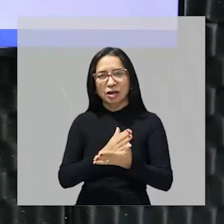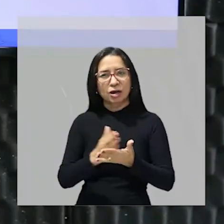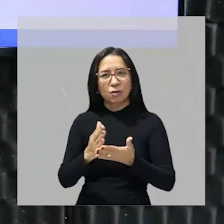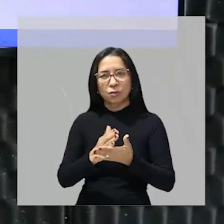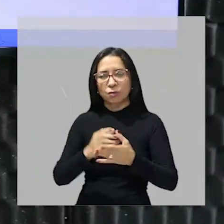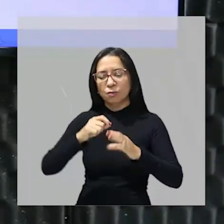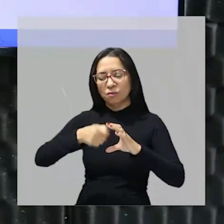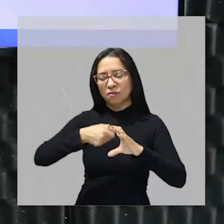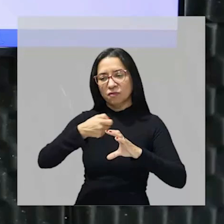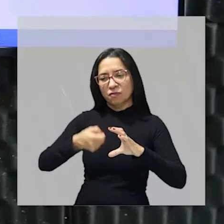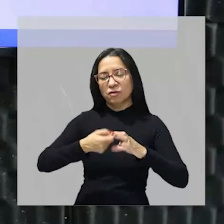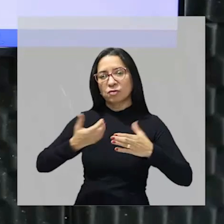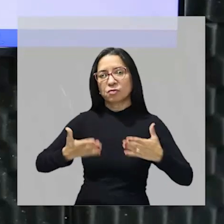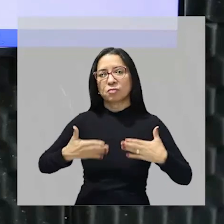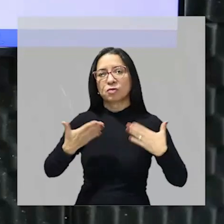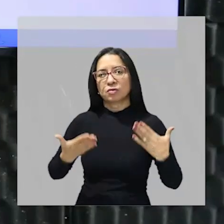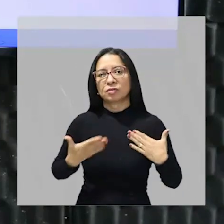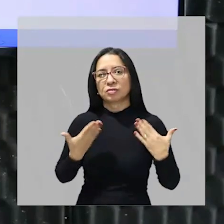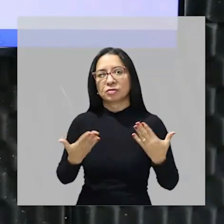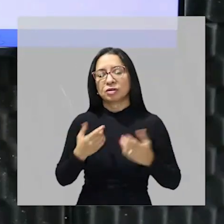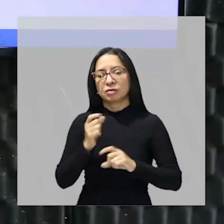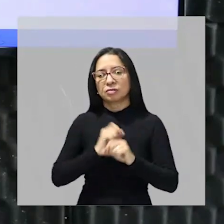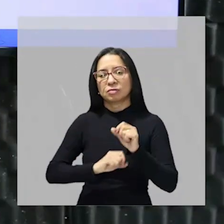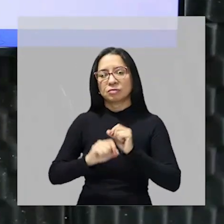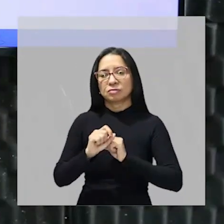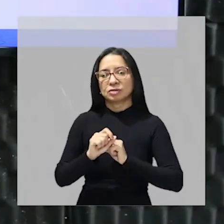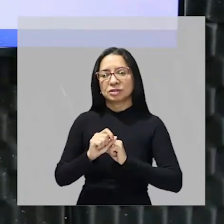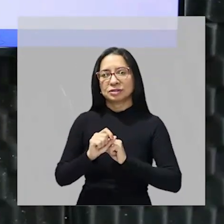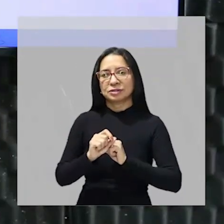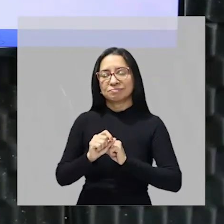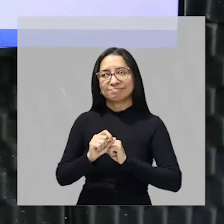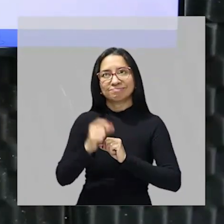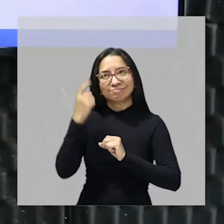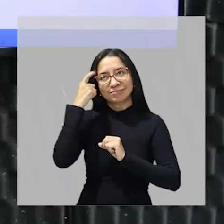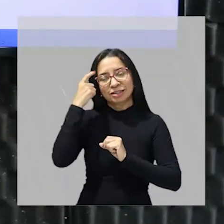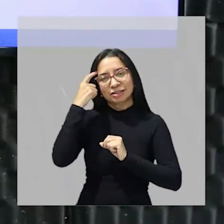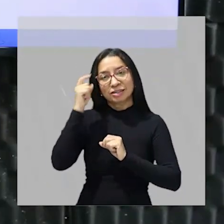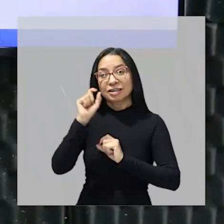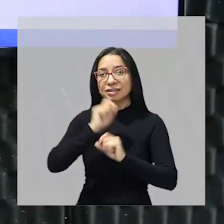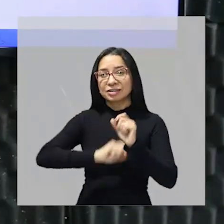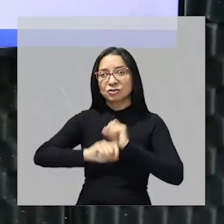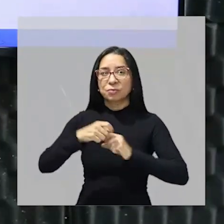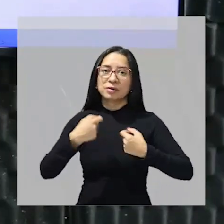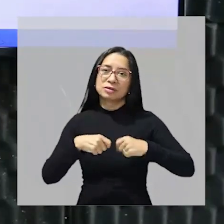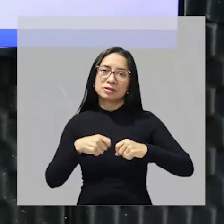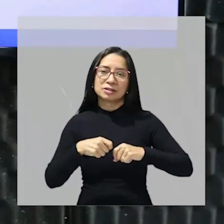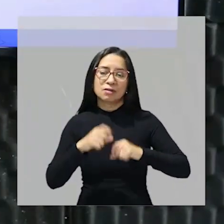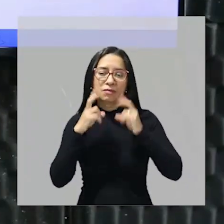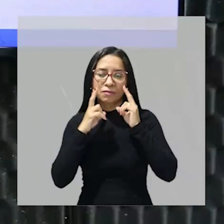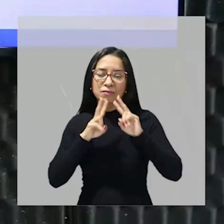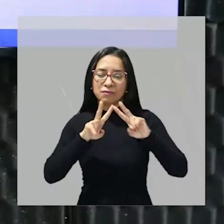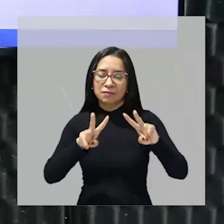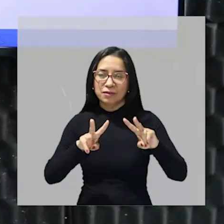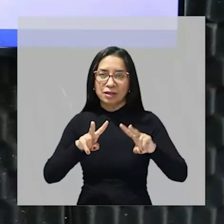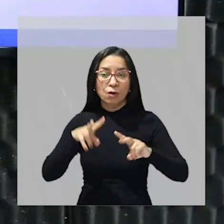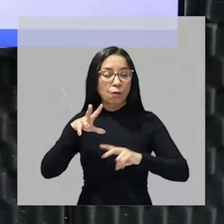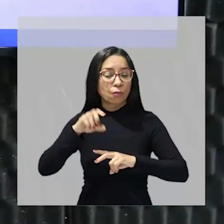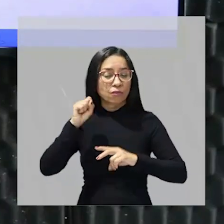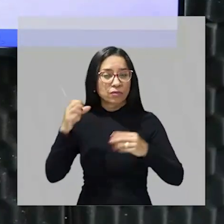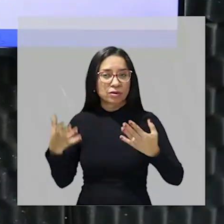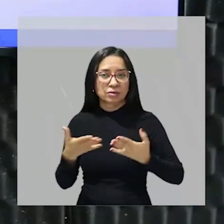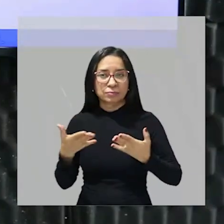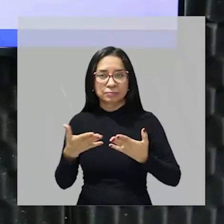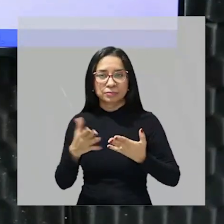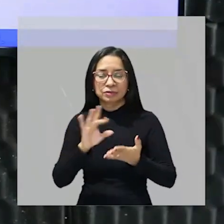vídeo motivacional que de repente você diz assim, poxa, era isso que eu estava precisando ouvir agora. Era exatamente isso que eu estou querendo